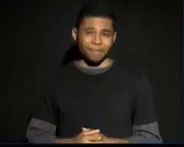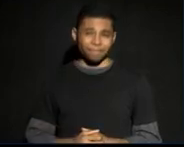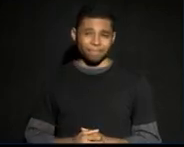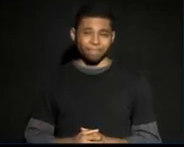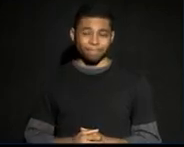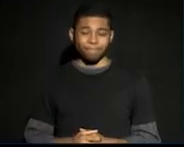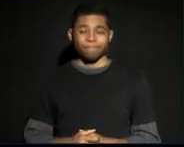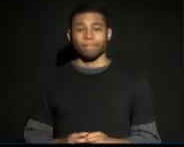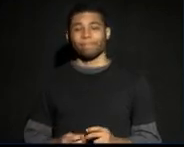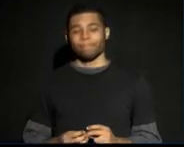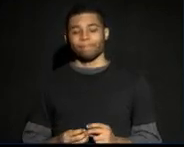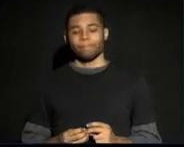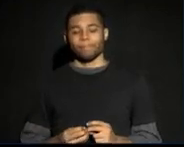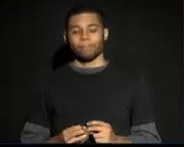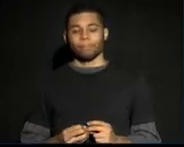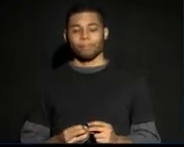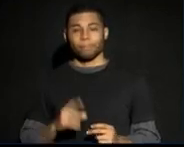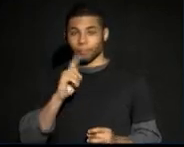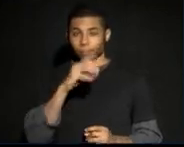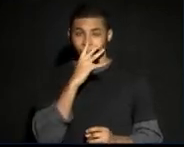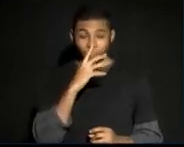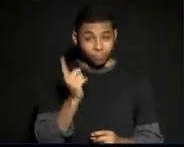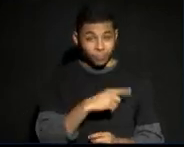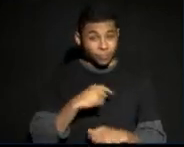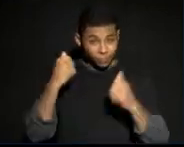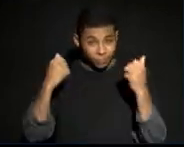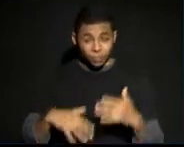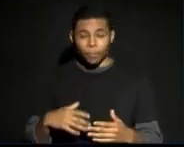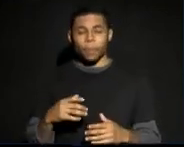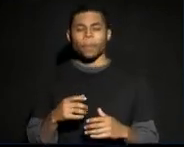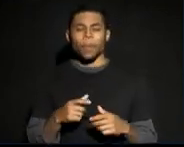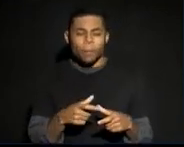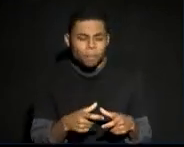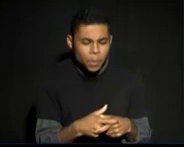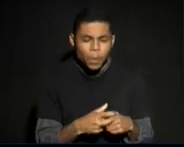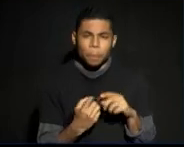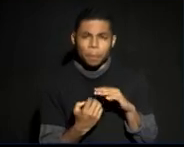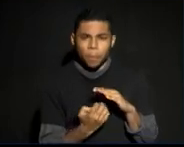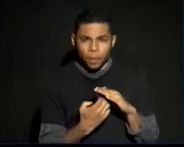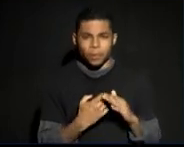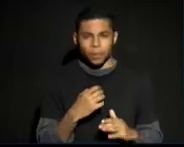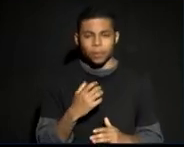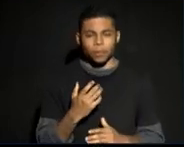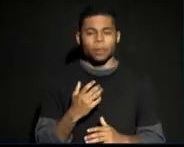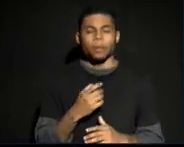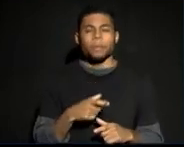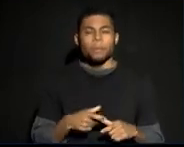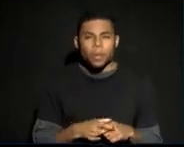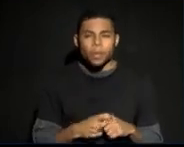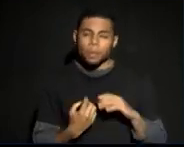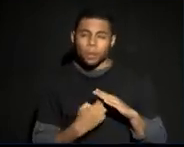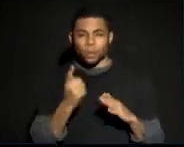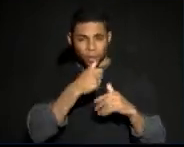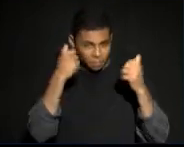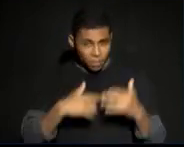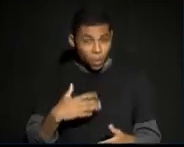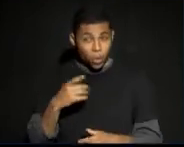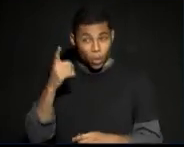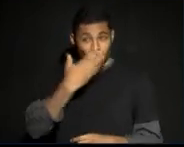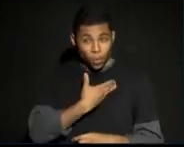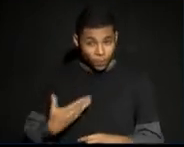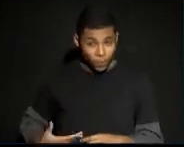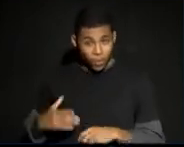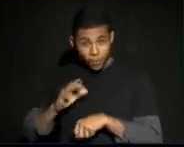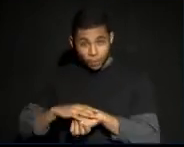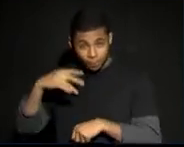então assim e aí o restante que a gente fala de micro e pequena empresa né Gustavo a micro quando a gente tá falando que o